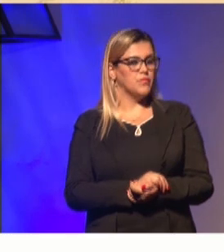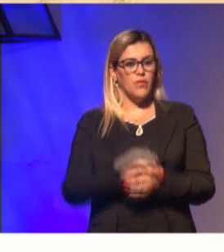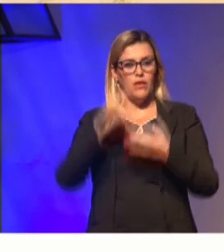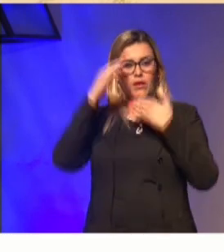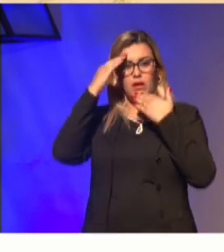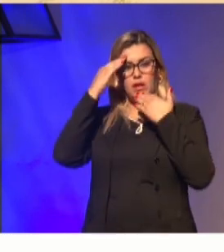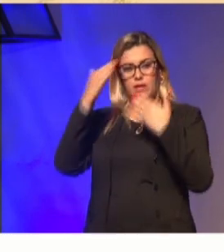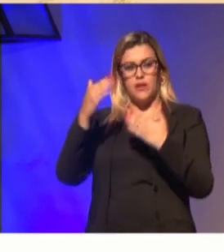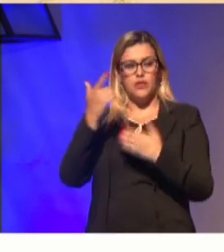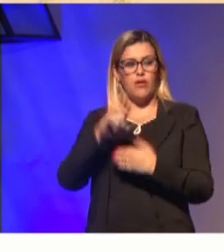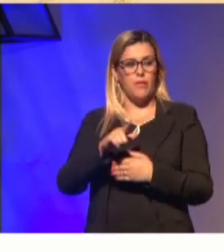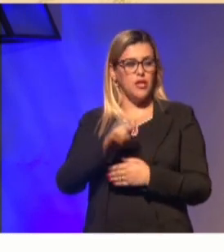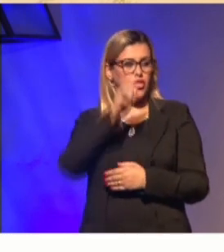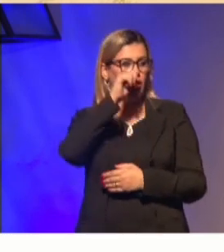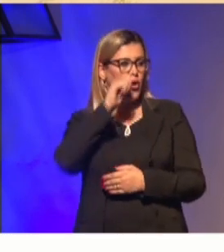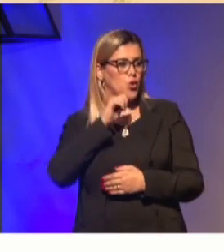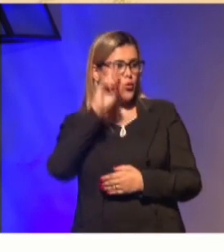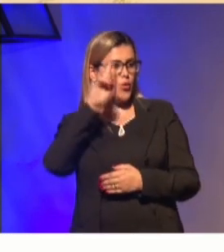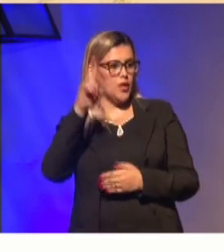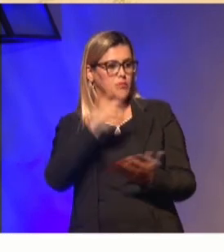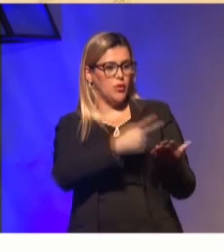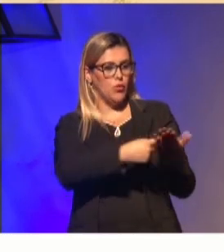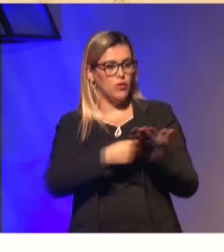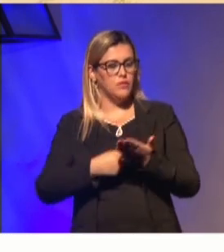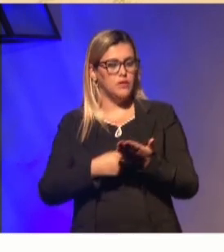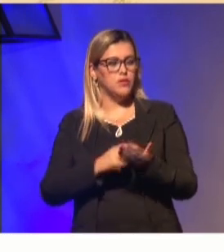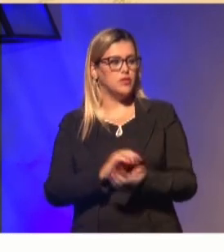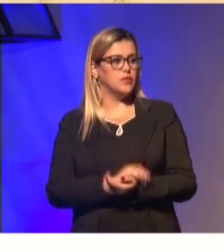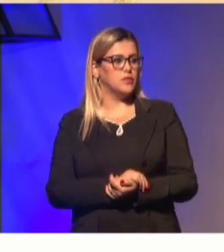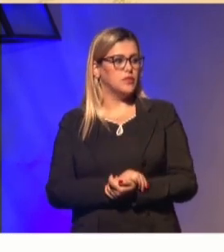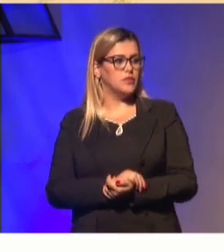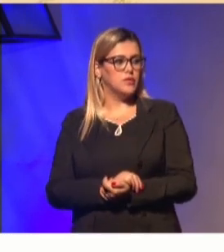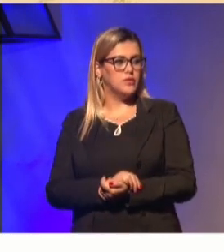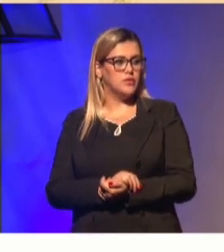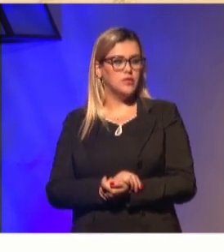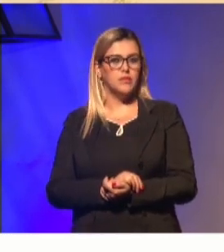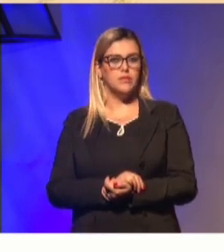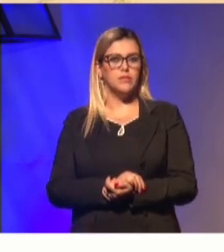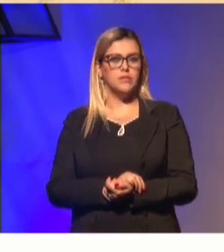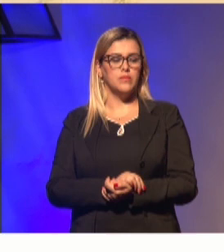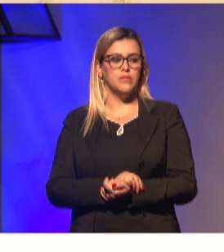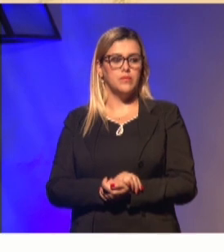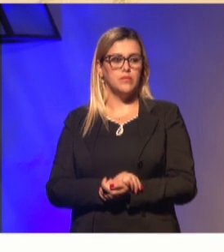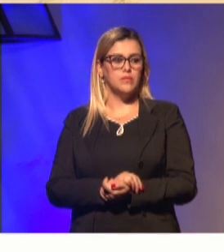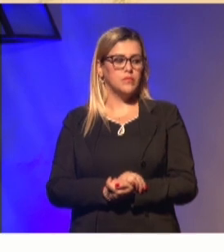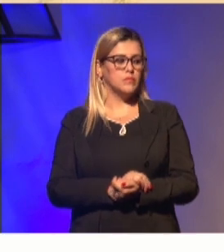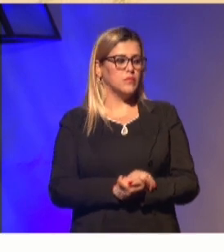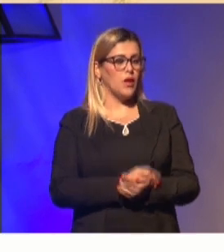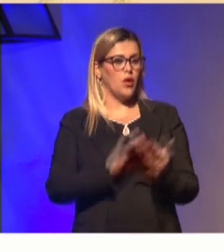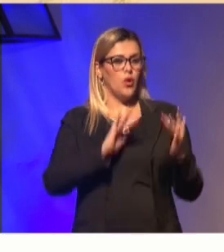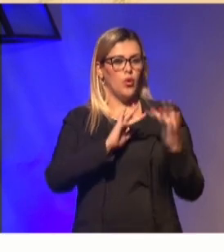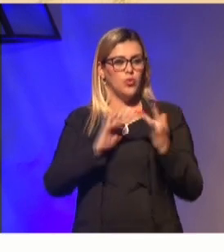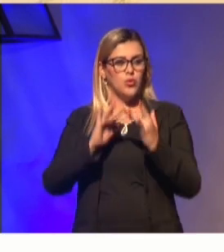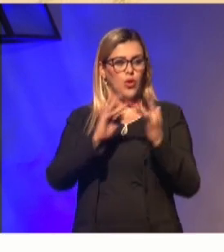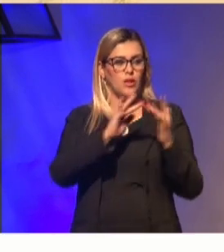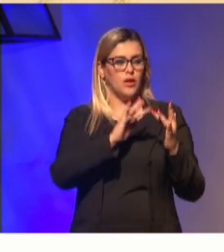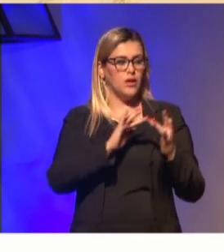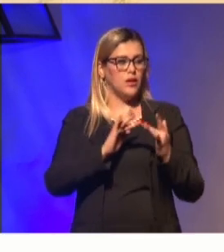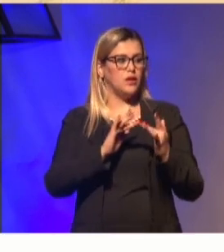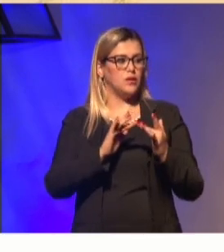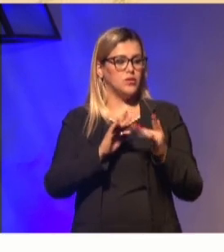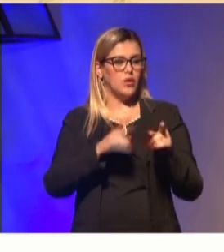Agradeço novamente ao Dr. Anderson pelo convite. Aí desconfigurou um pouquinho, mas estão aí os nossos contatos e também